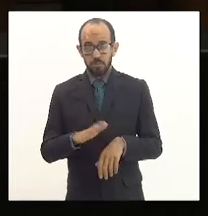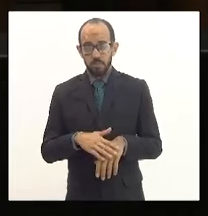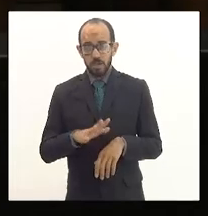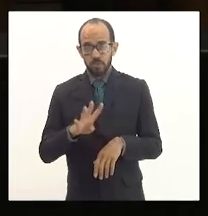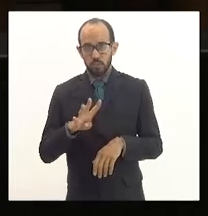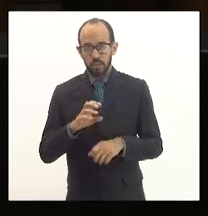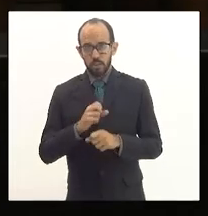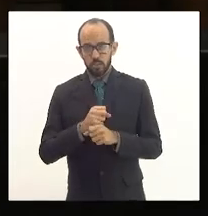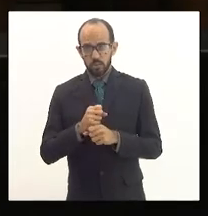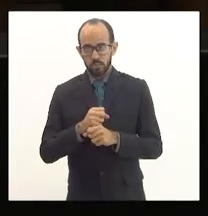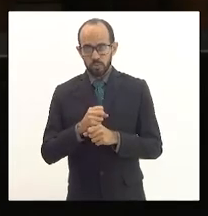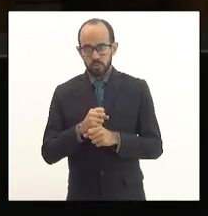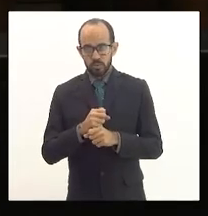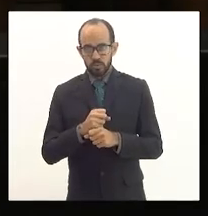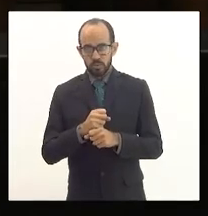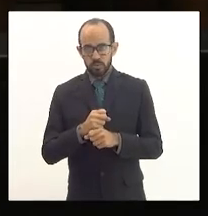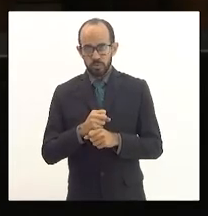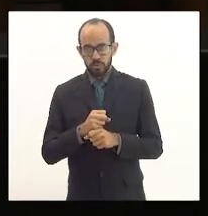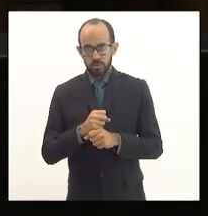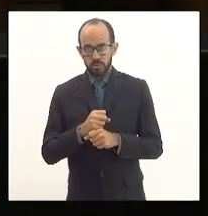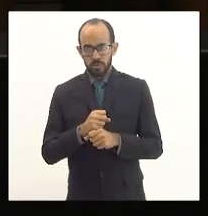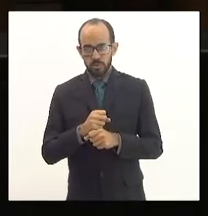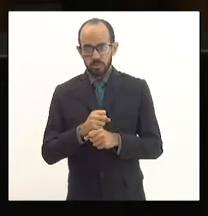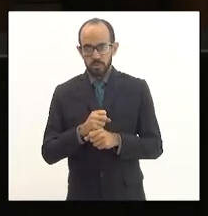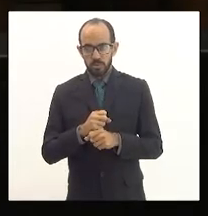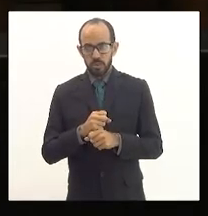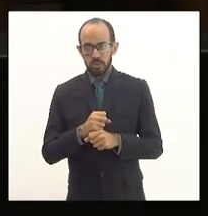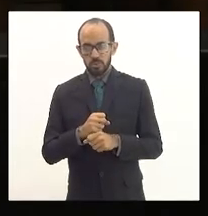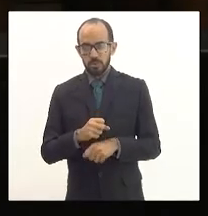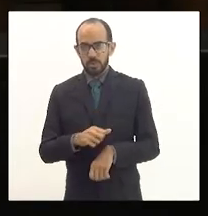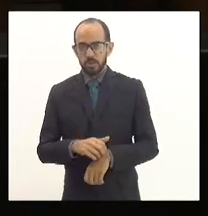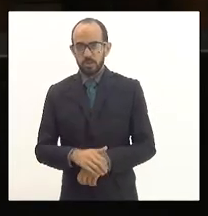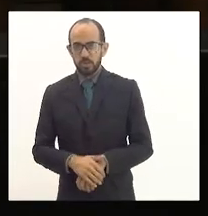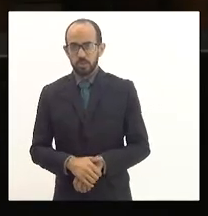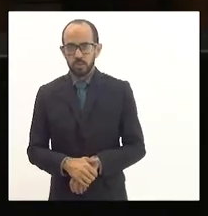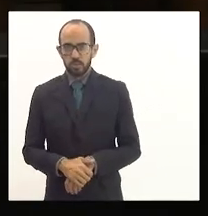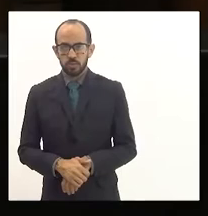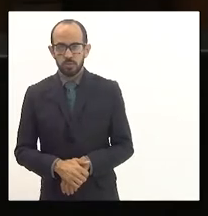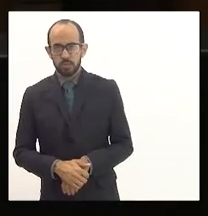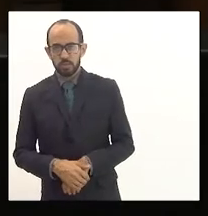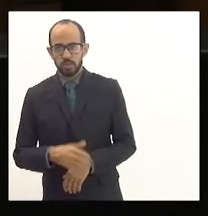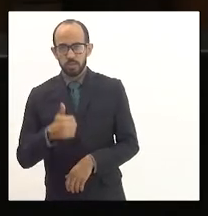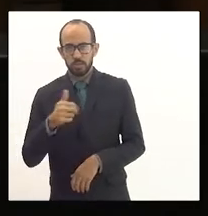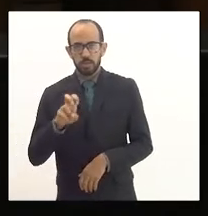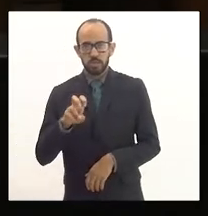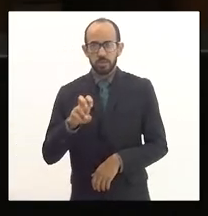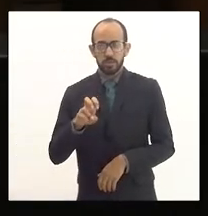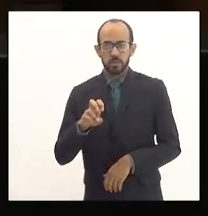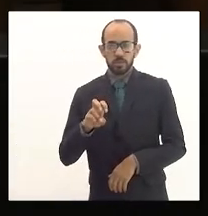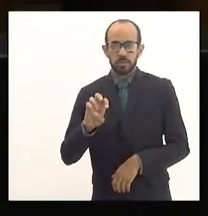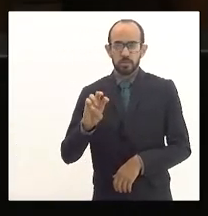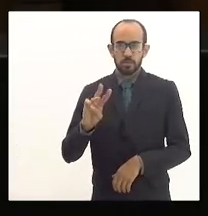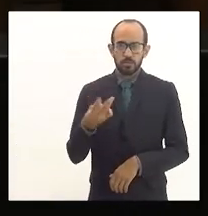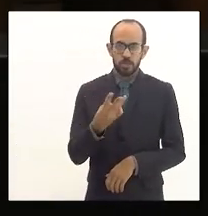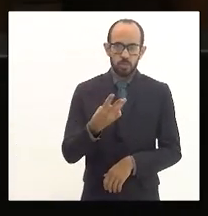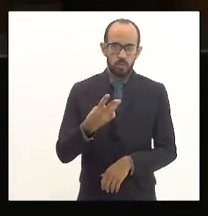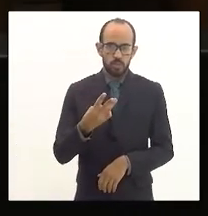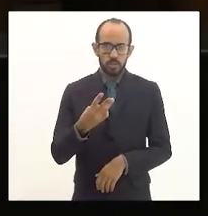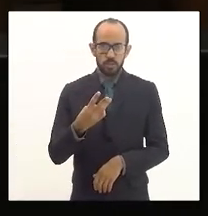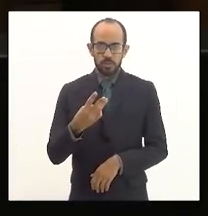muito mais de 6 anos de um contrato de 15 milhões anuais